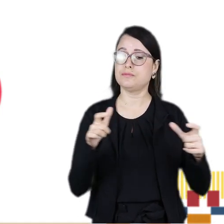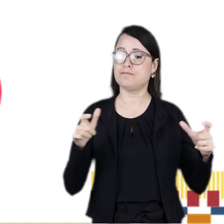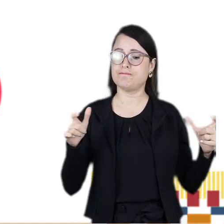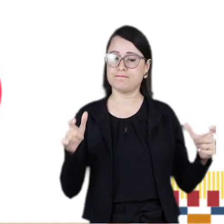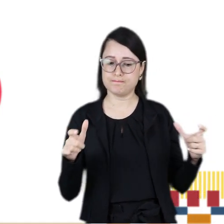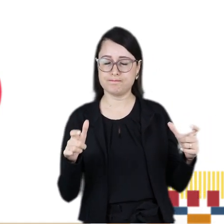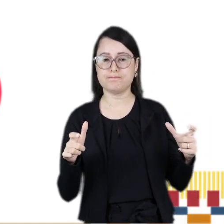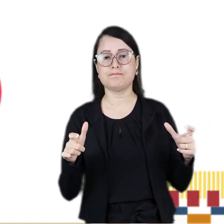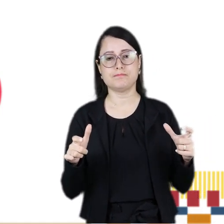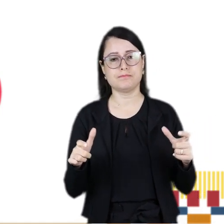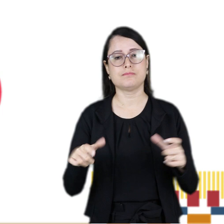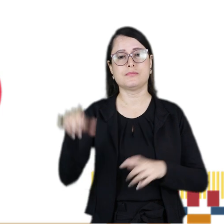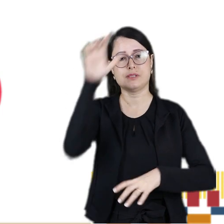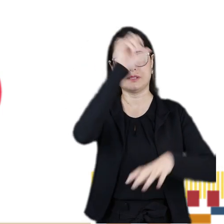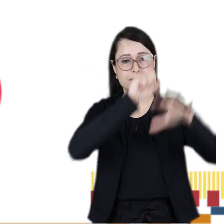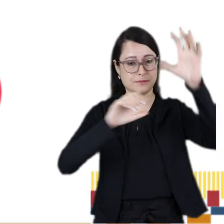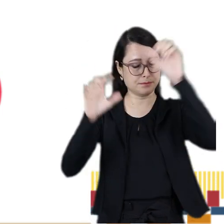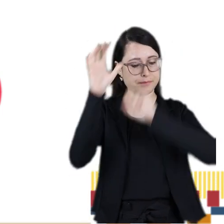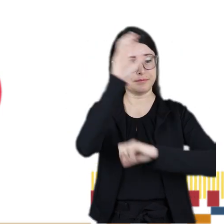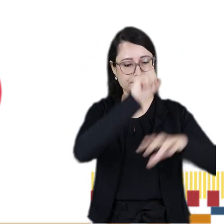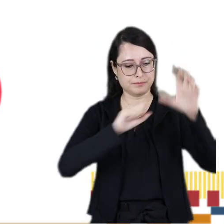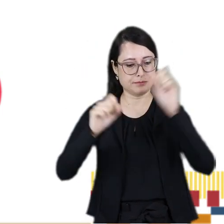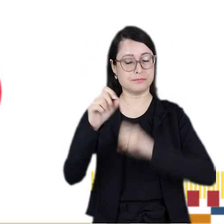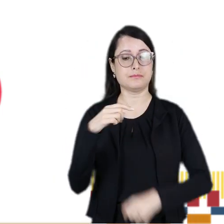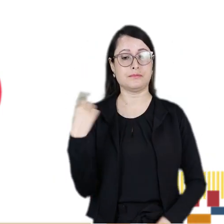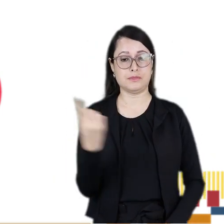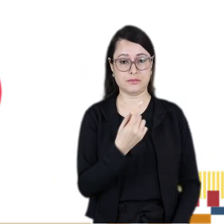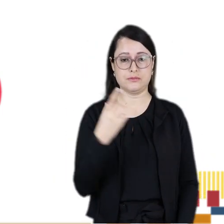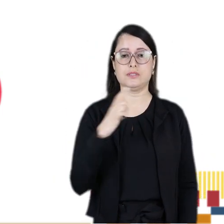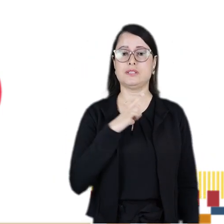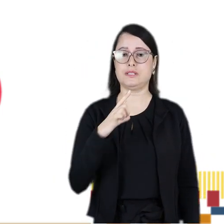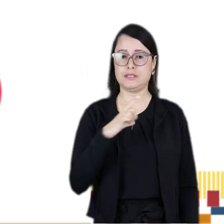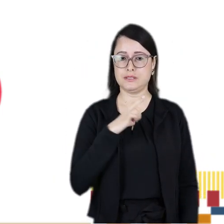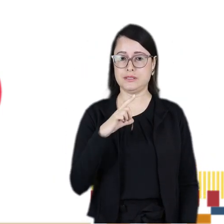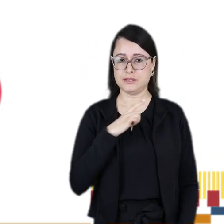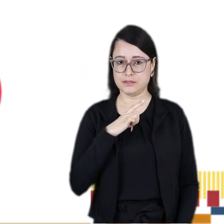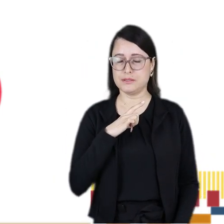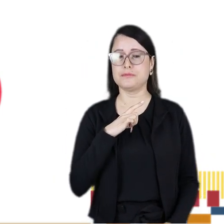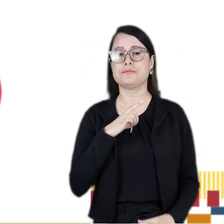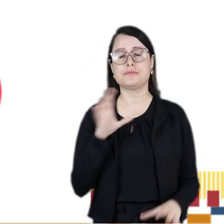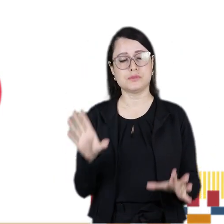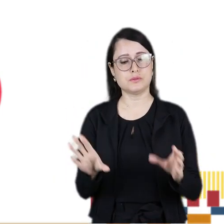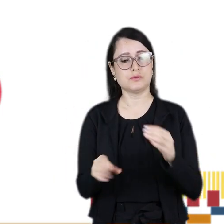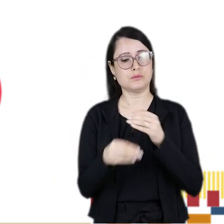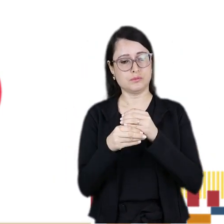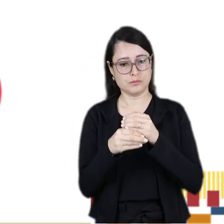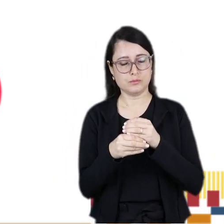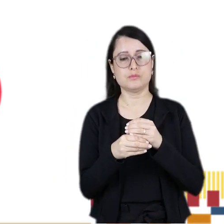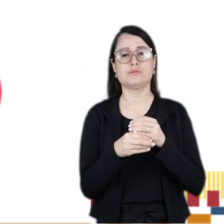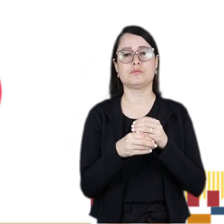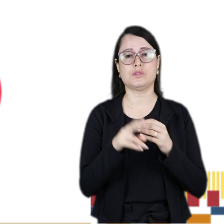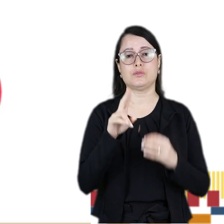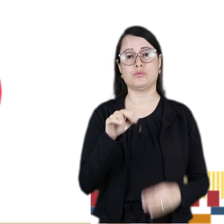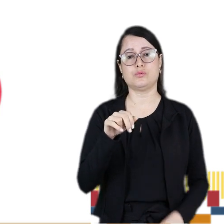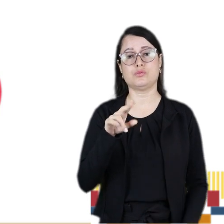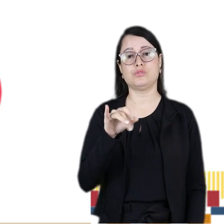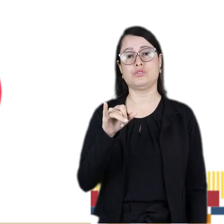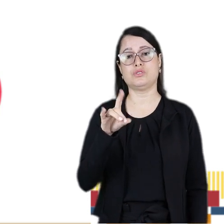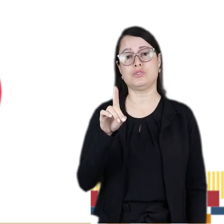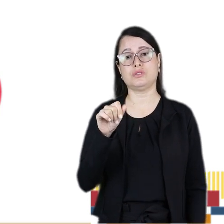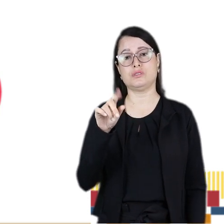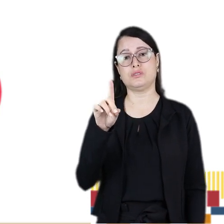aprendizagens. Então, a gente vai ter uma complementação nessas unidades, né? Das competências gerais,